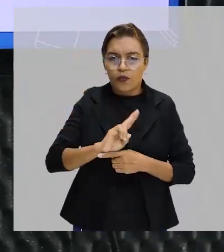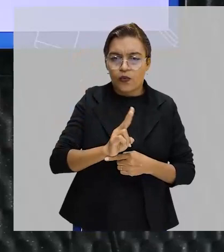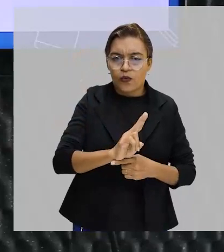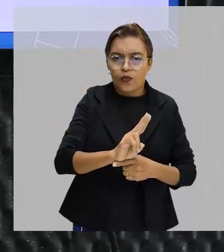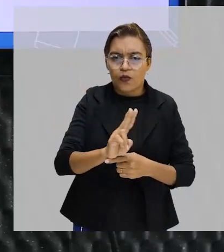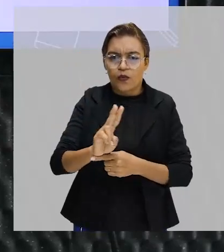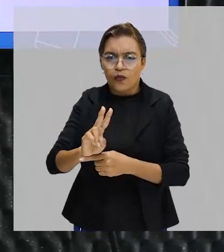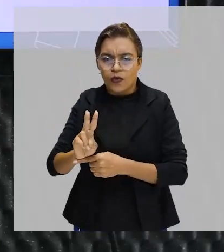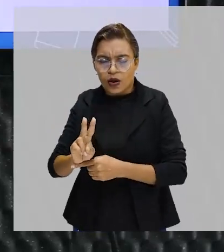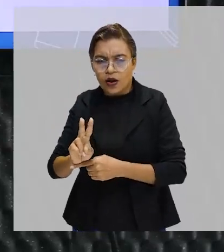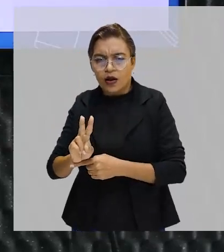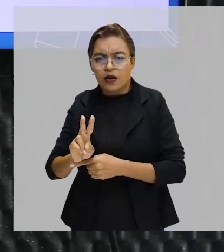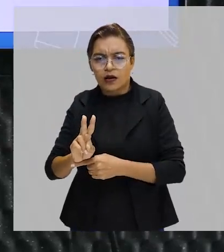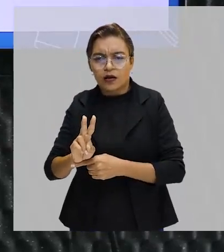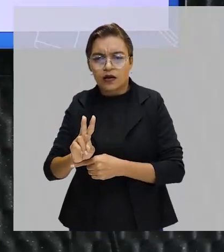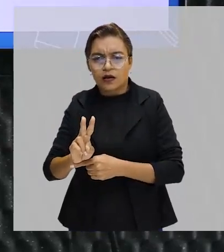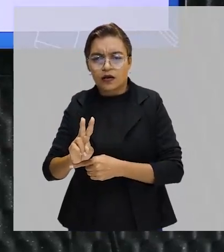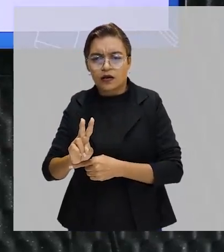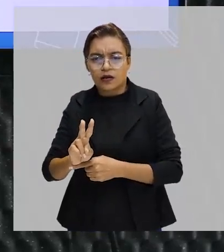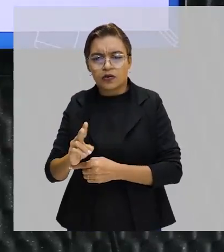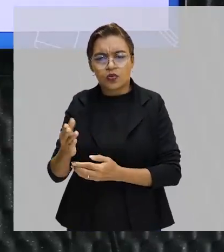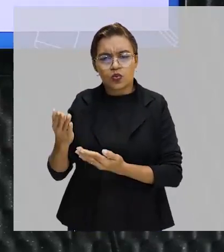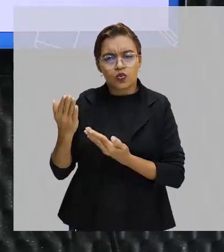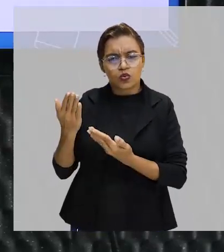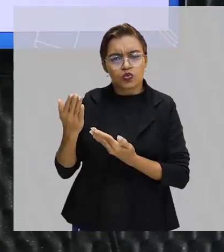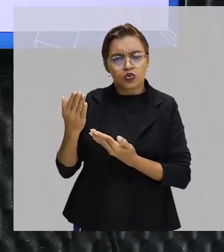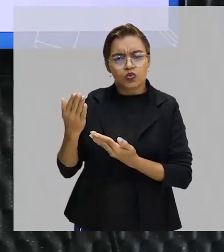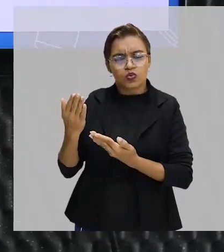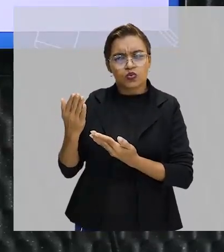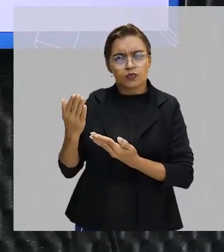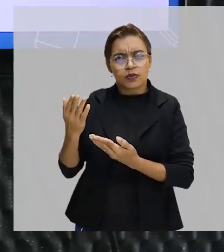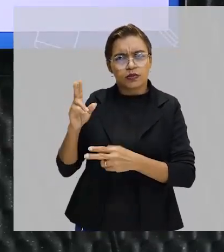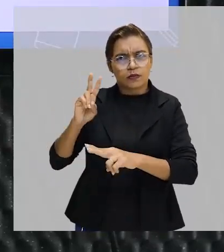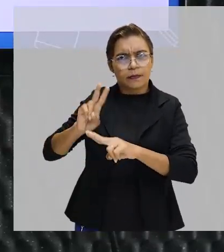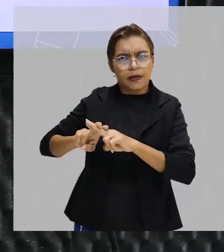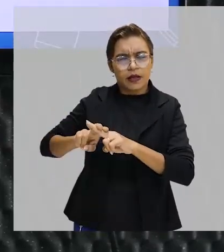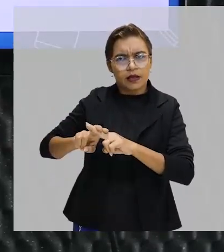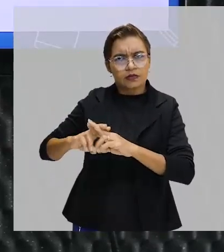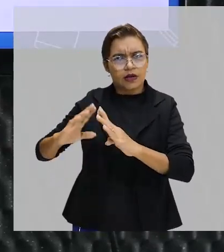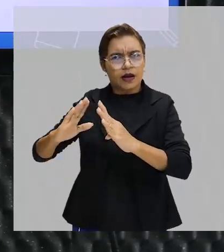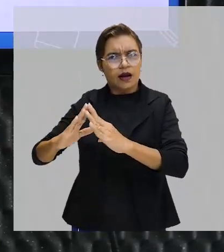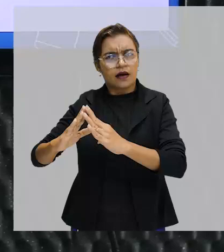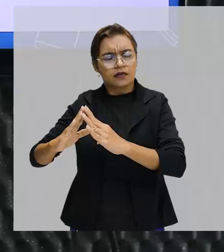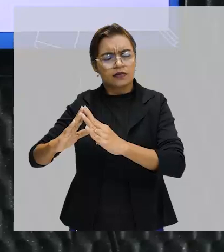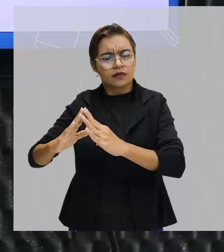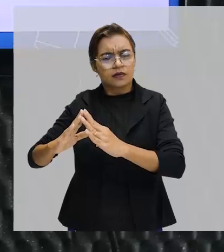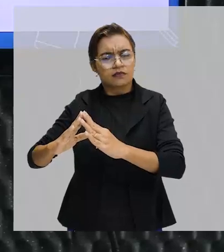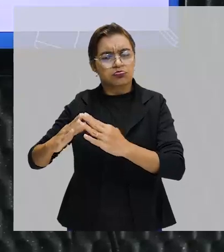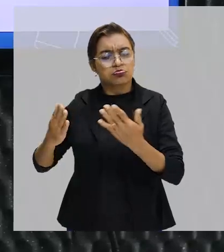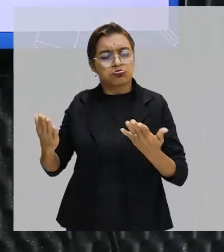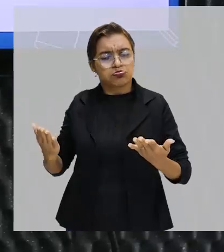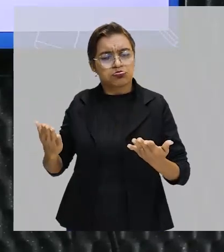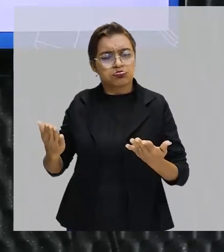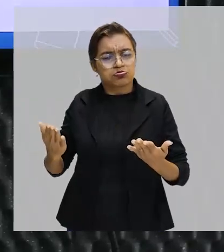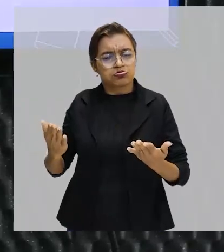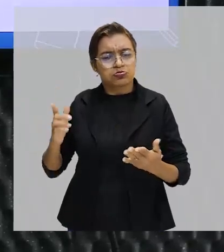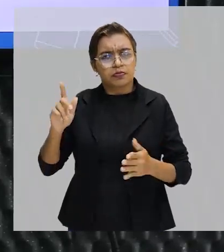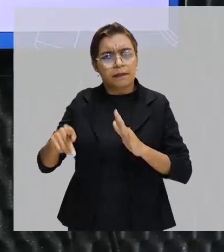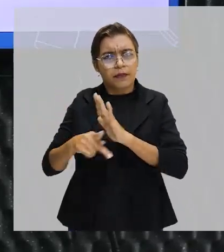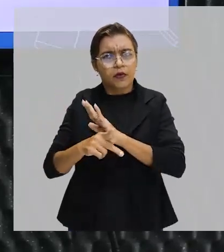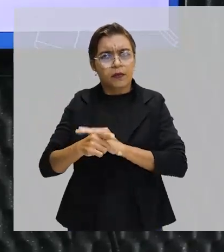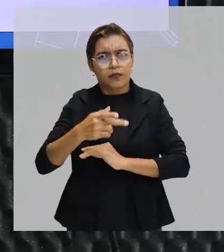do suspeito? Então, o pronome possessivo causou uma ambiguidade. Eu não sei de quem é a casa nessa situação. Se é do